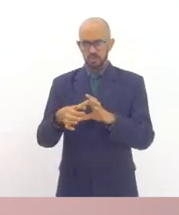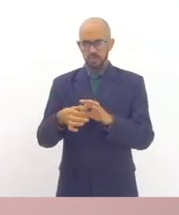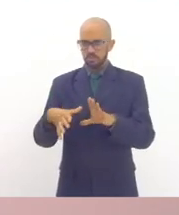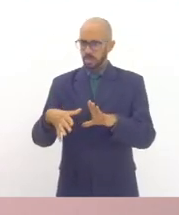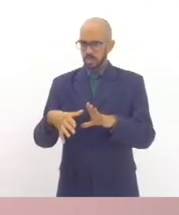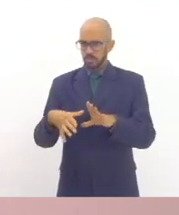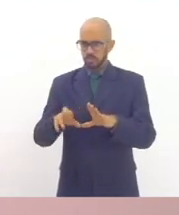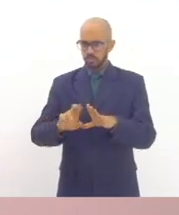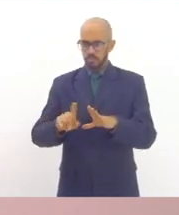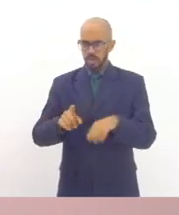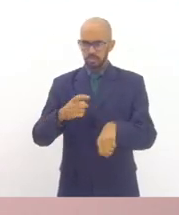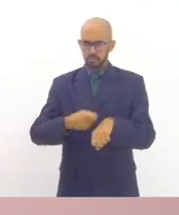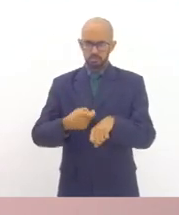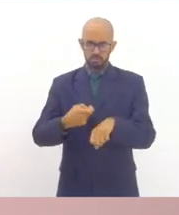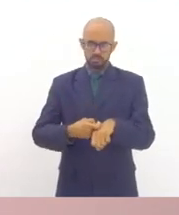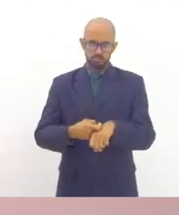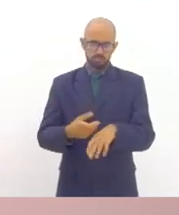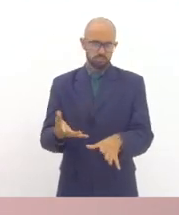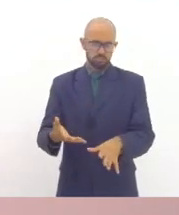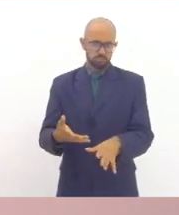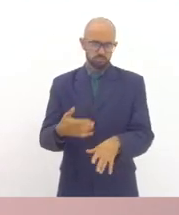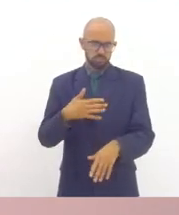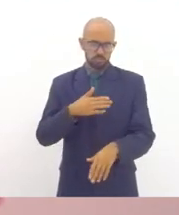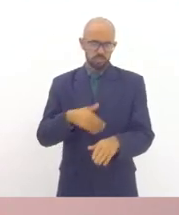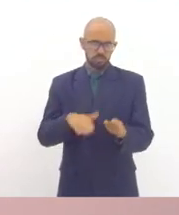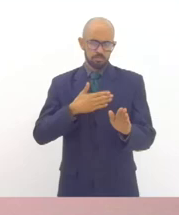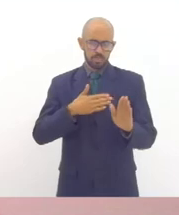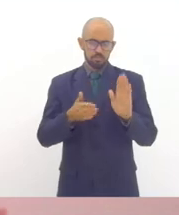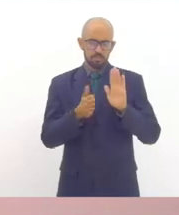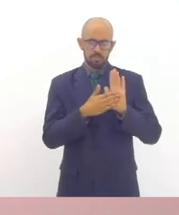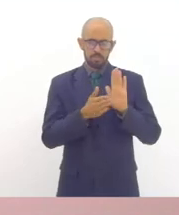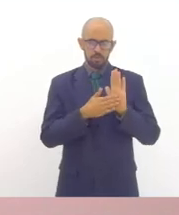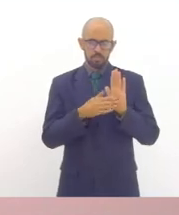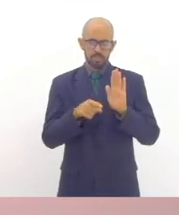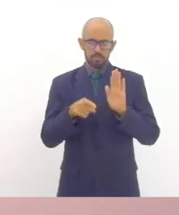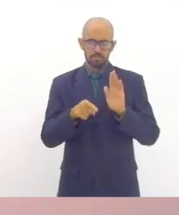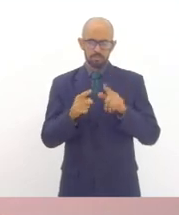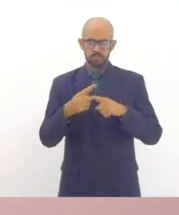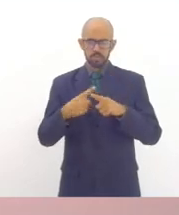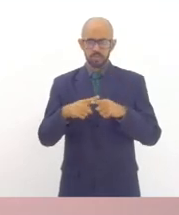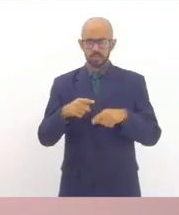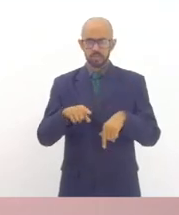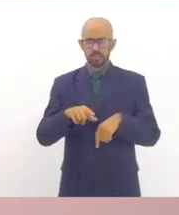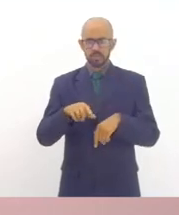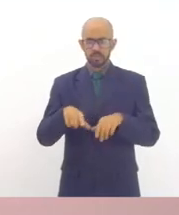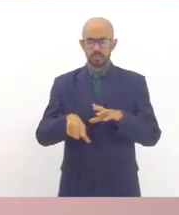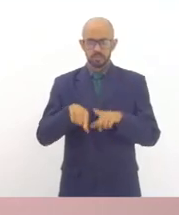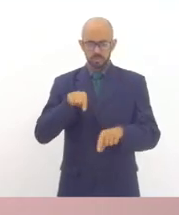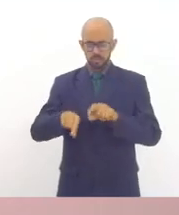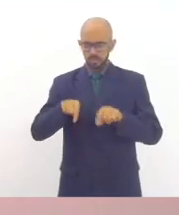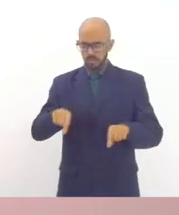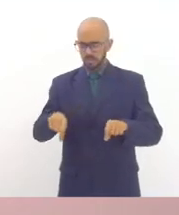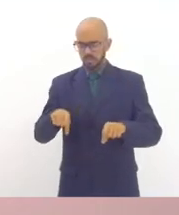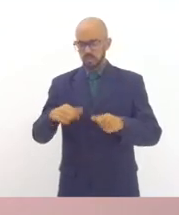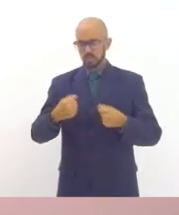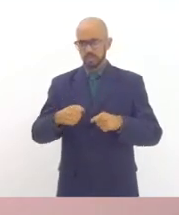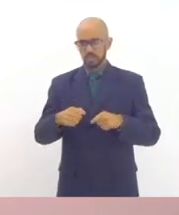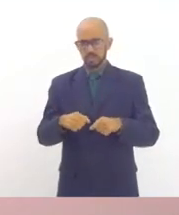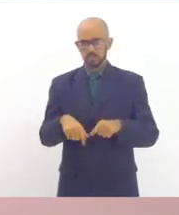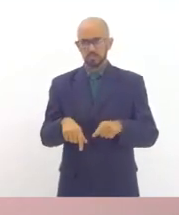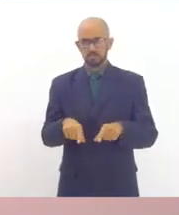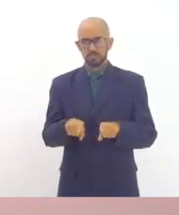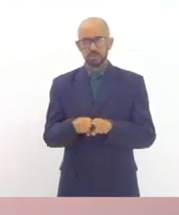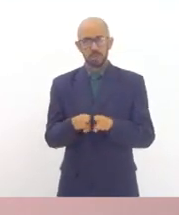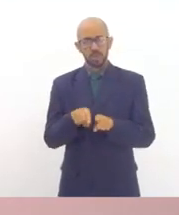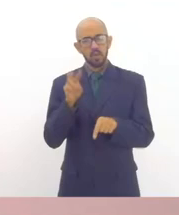engessadas. Essa é uma proposta. A matriz, as eletivas têm que ser eletivas. Ah, importante,